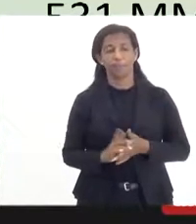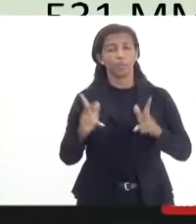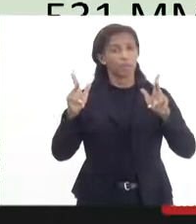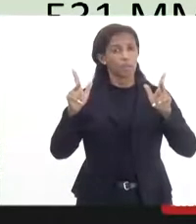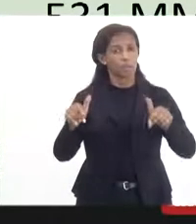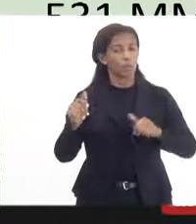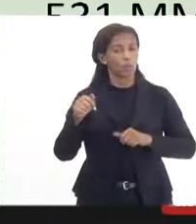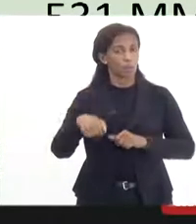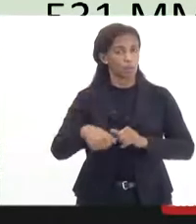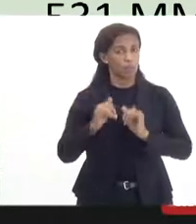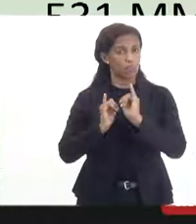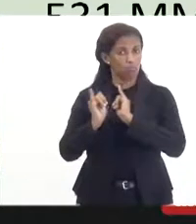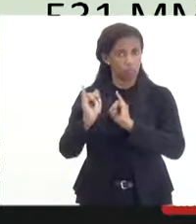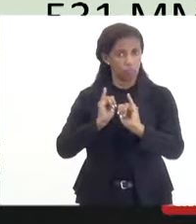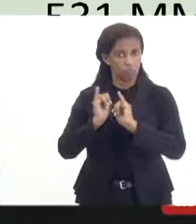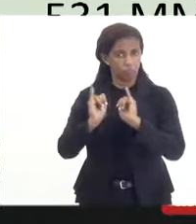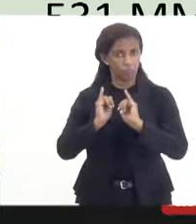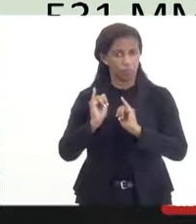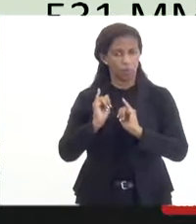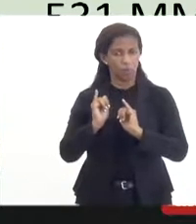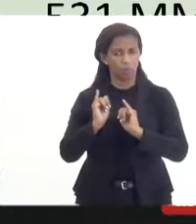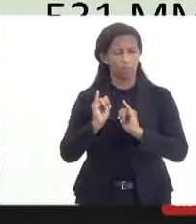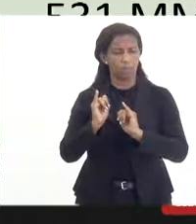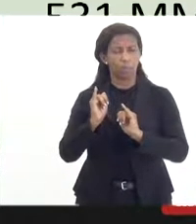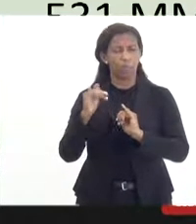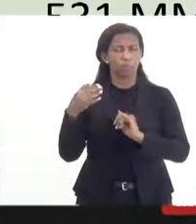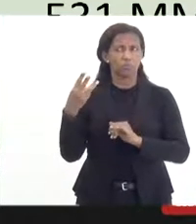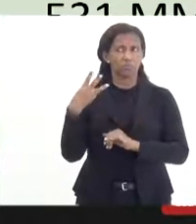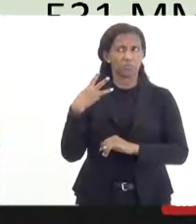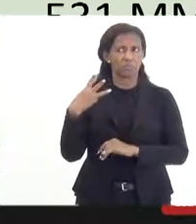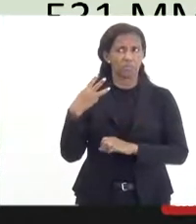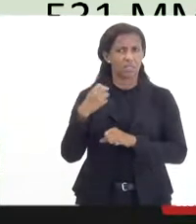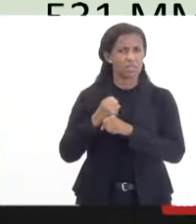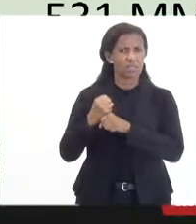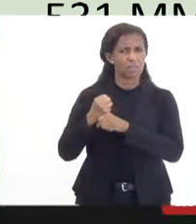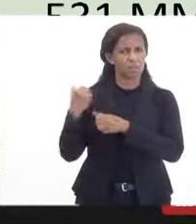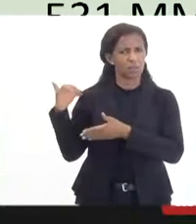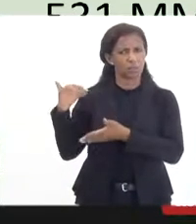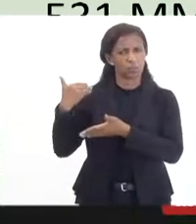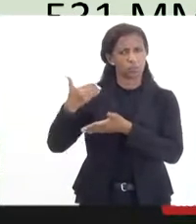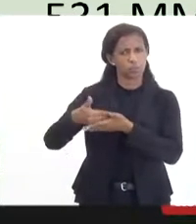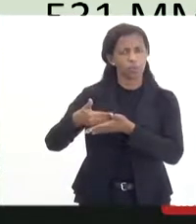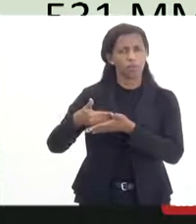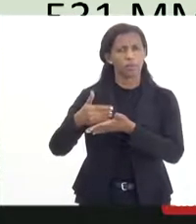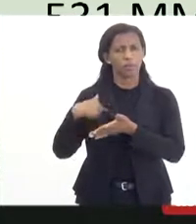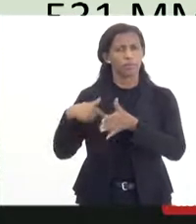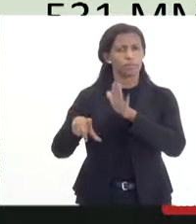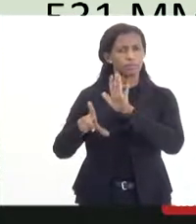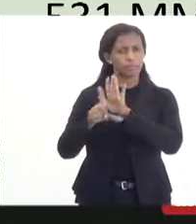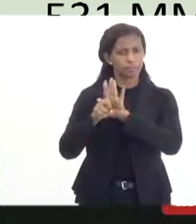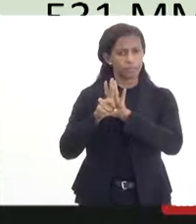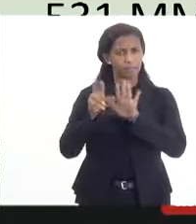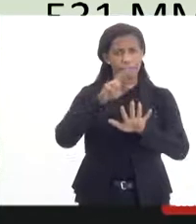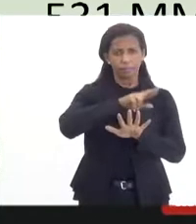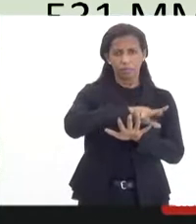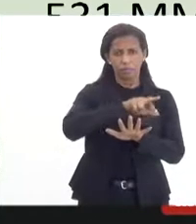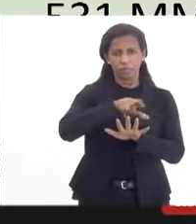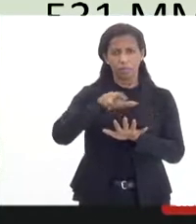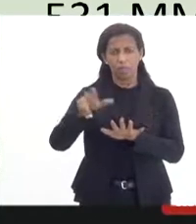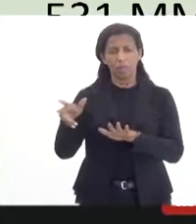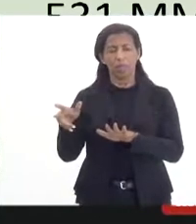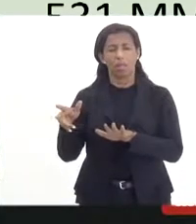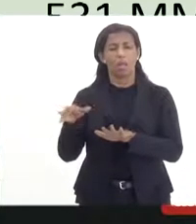a gente informa, nós tivemos nos últimos 3 anos leis distintas aplicando programas